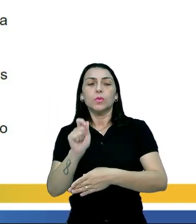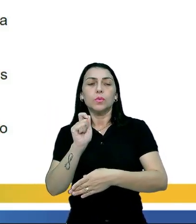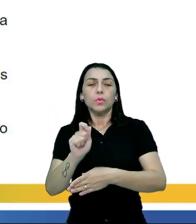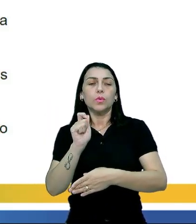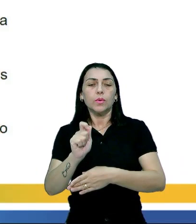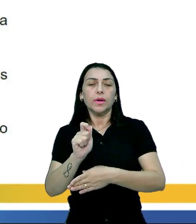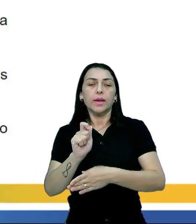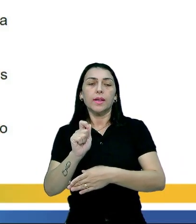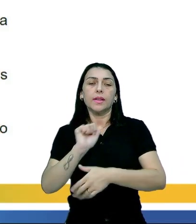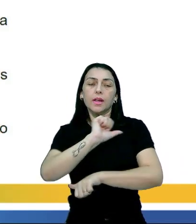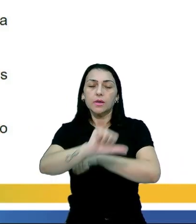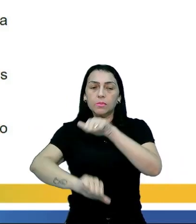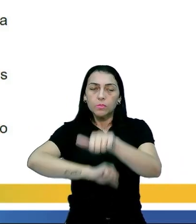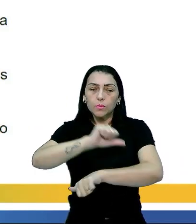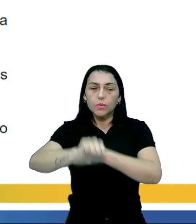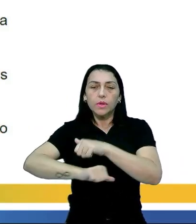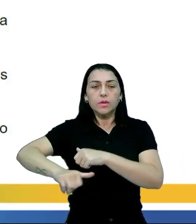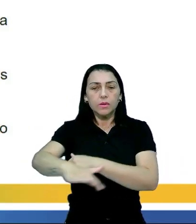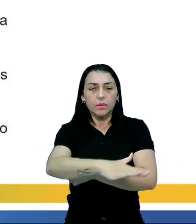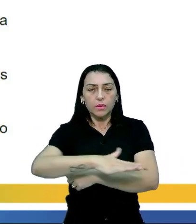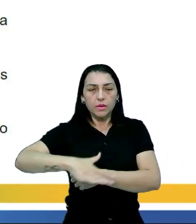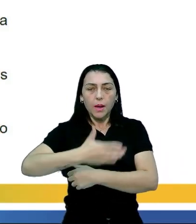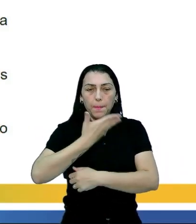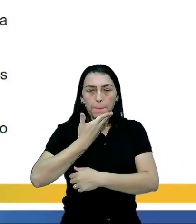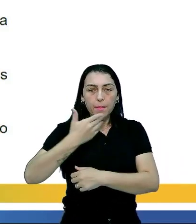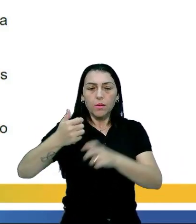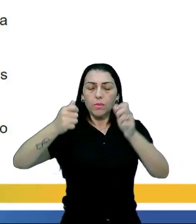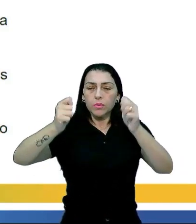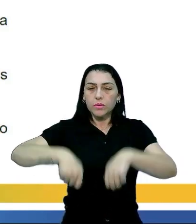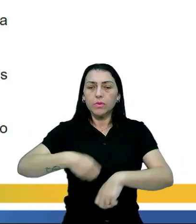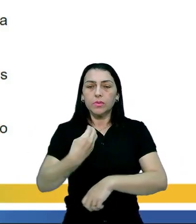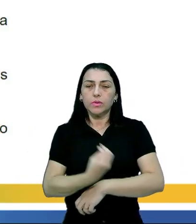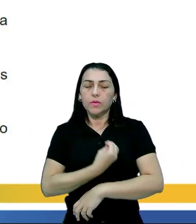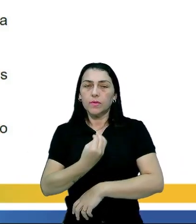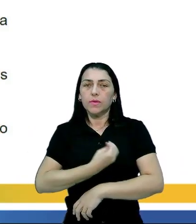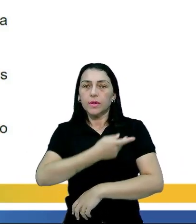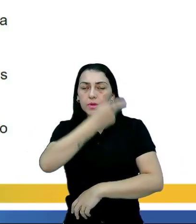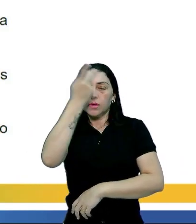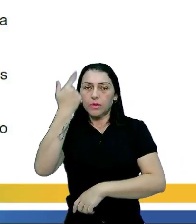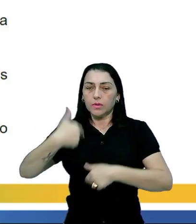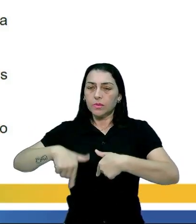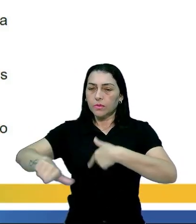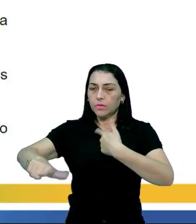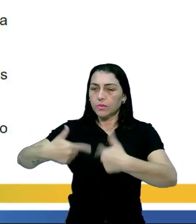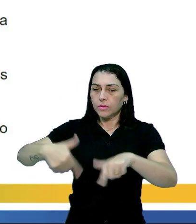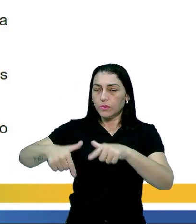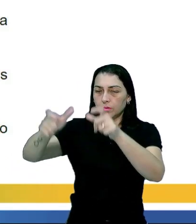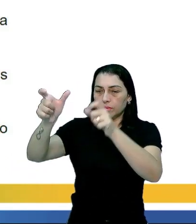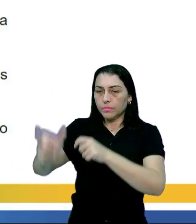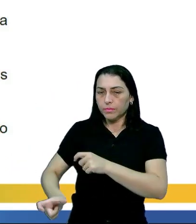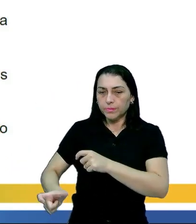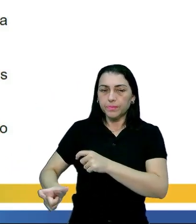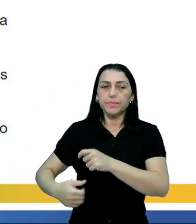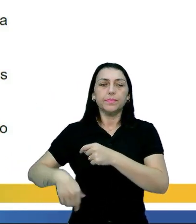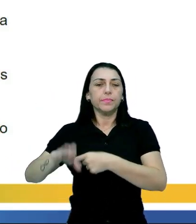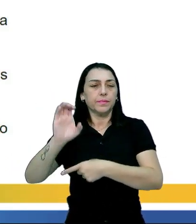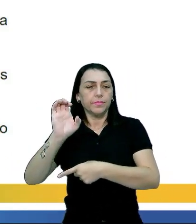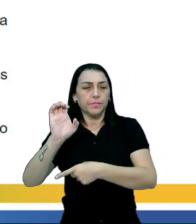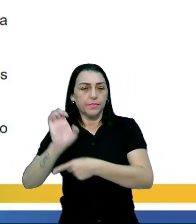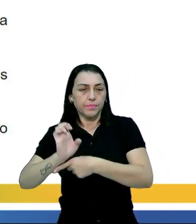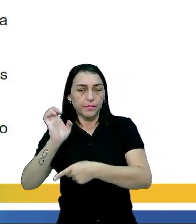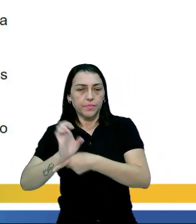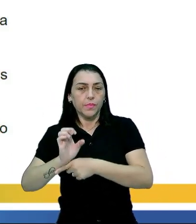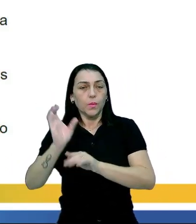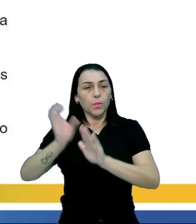defesa incondicional das reformas sociais para a melhoria das condições de vida dos trabalhadores.